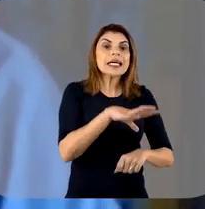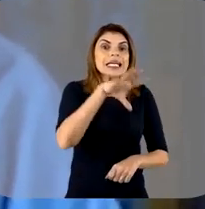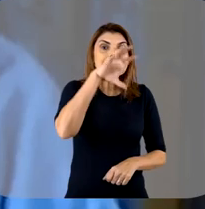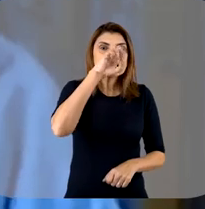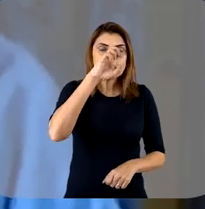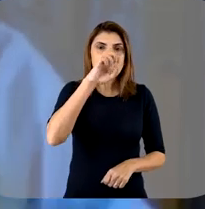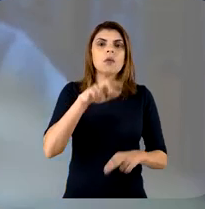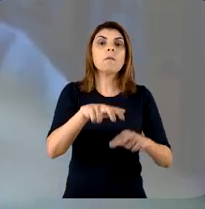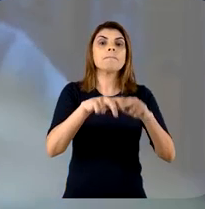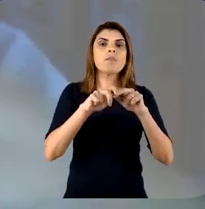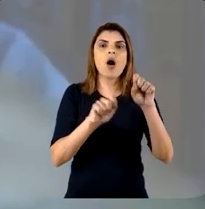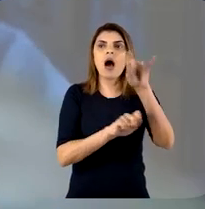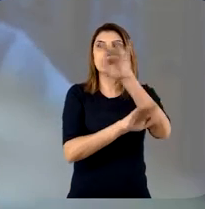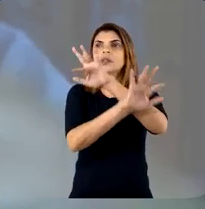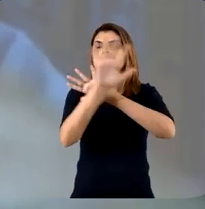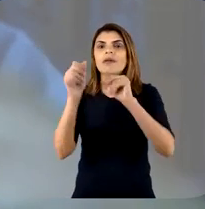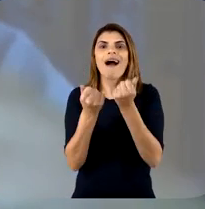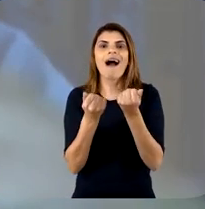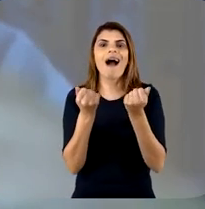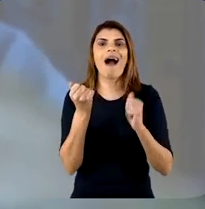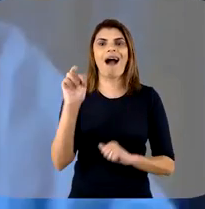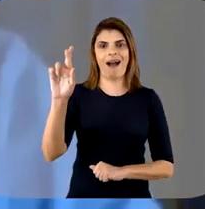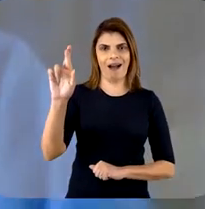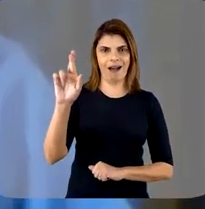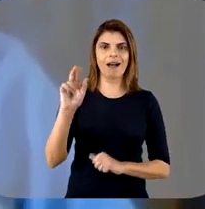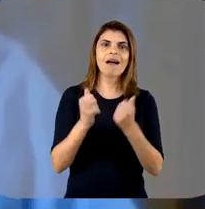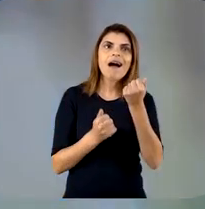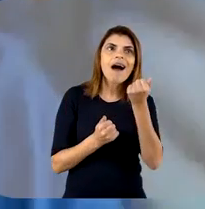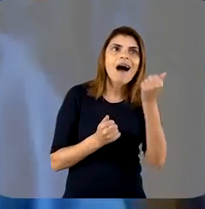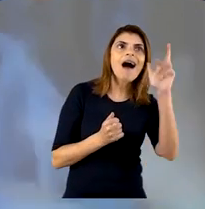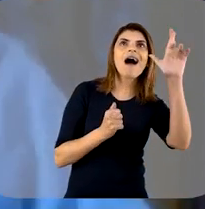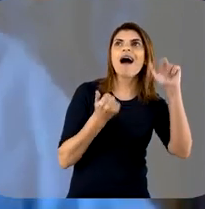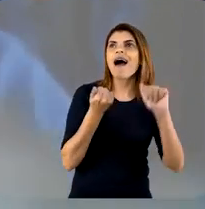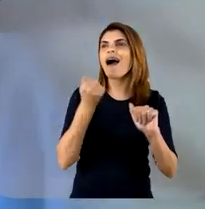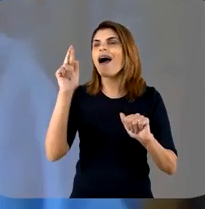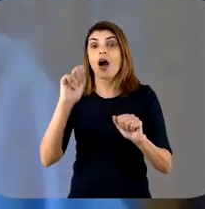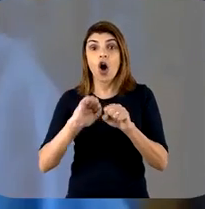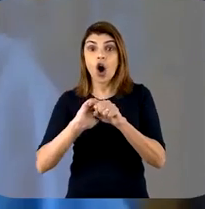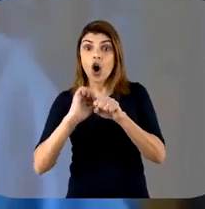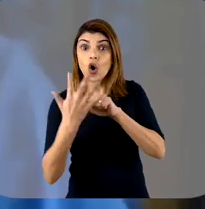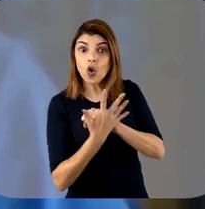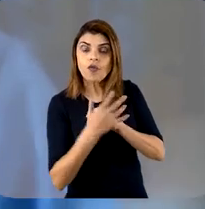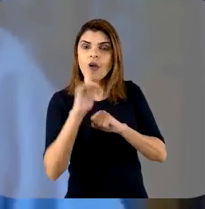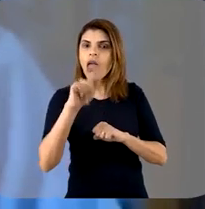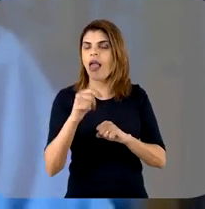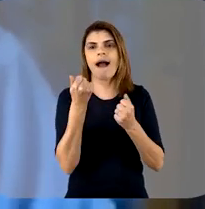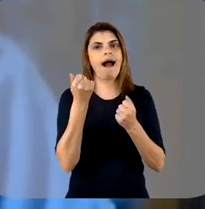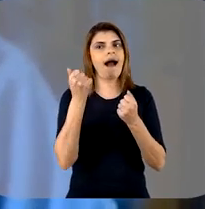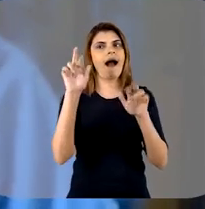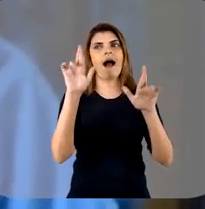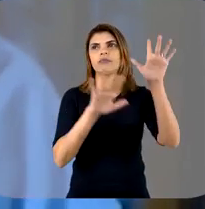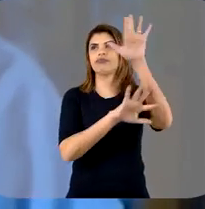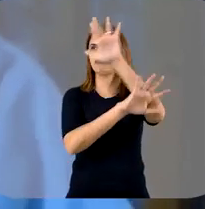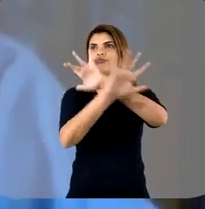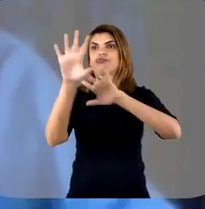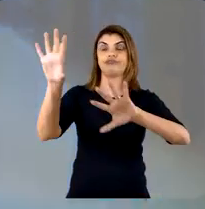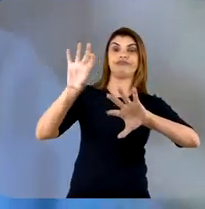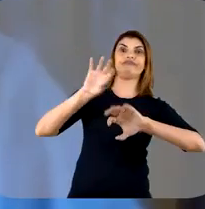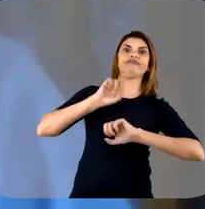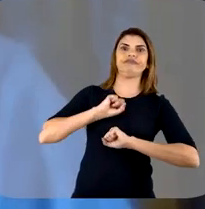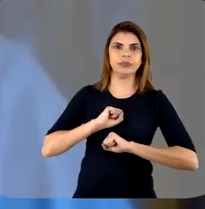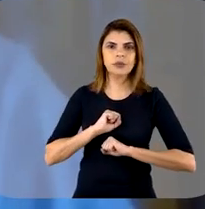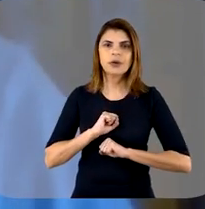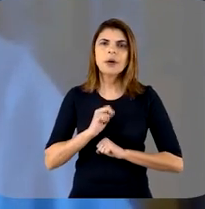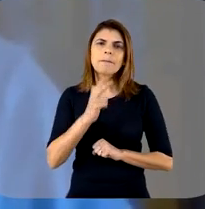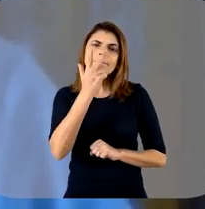transmite pelo ar, né, nós, né, o COVID é uma doença de transmissão respiratória, ela parece